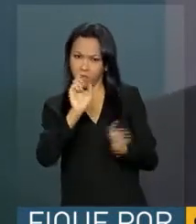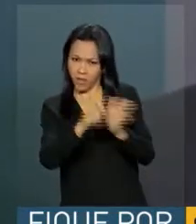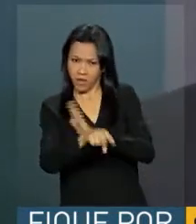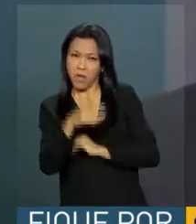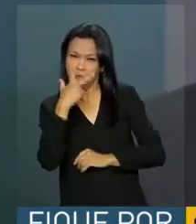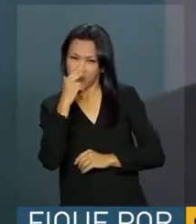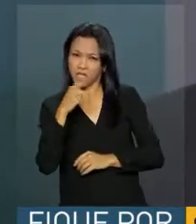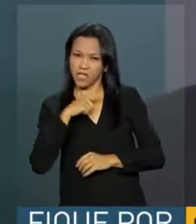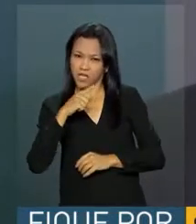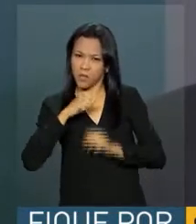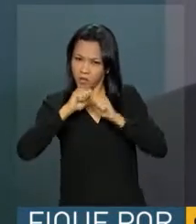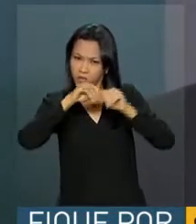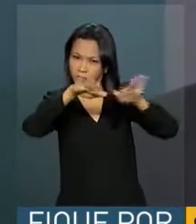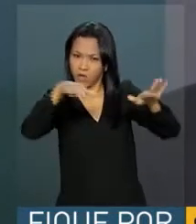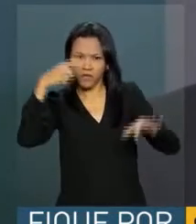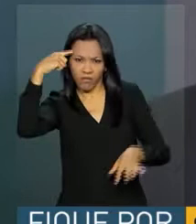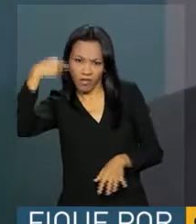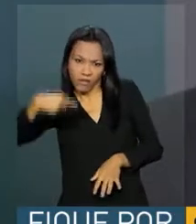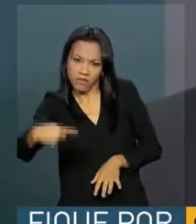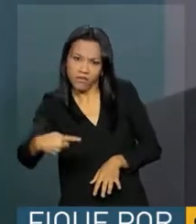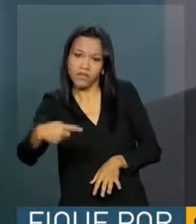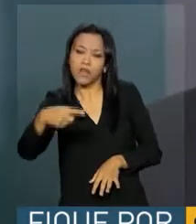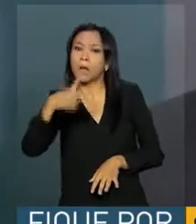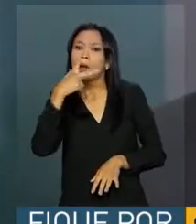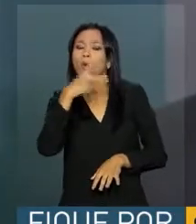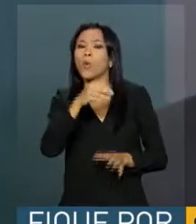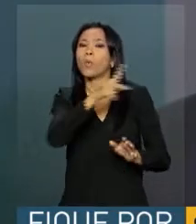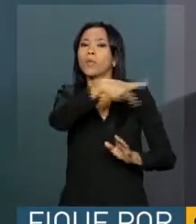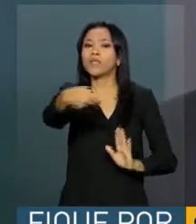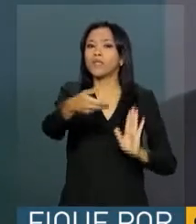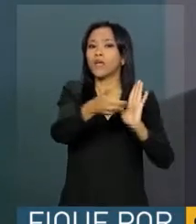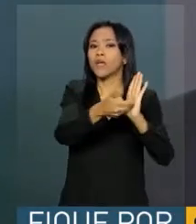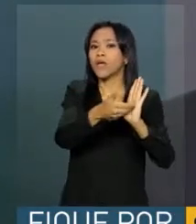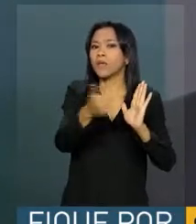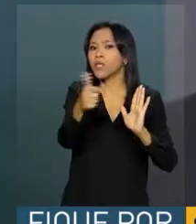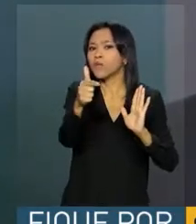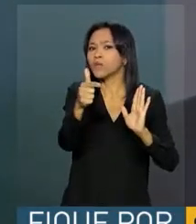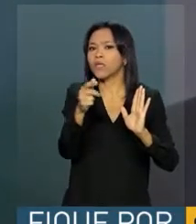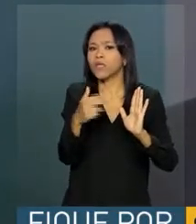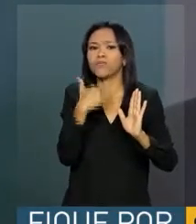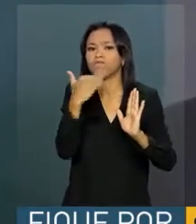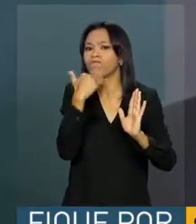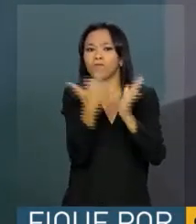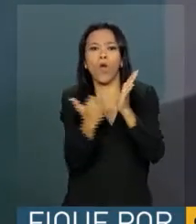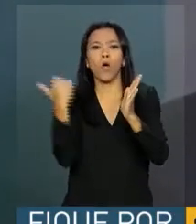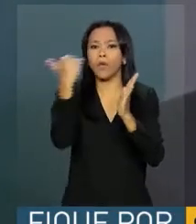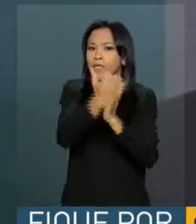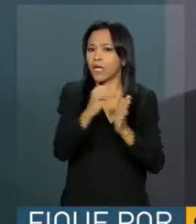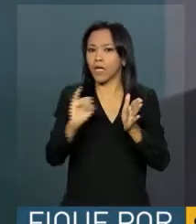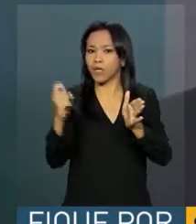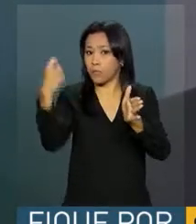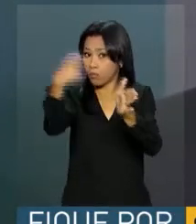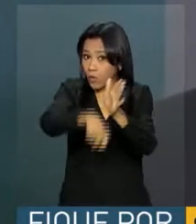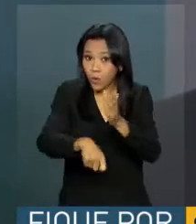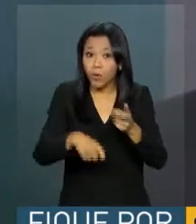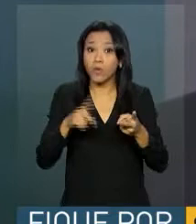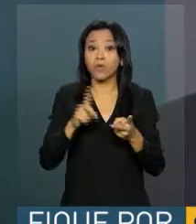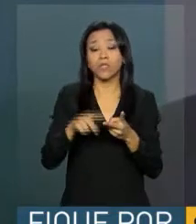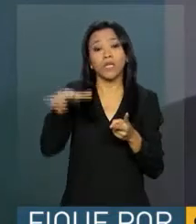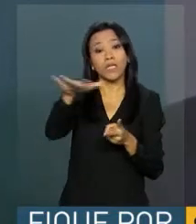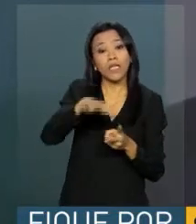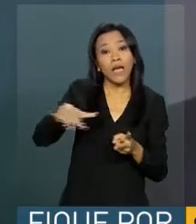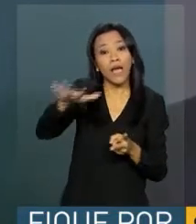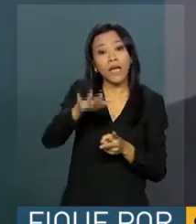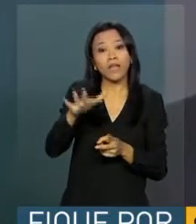negativa, por exemplo, o presidente da Câmara já disse que não há mais espaço para aumento de impostos, os agentes fiscais também soltaram nota se